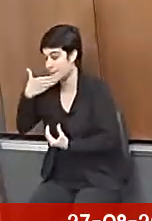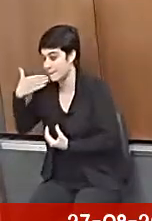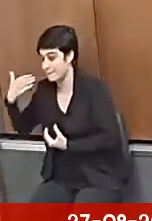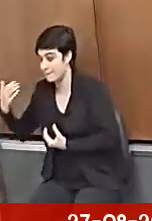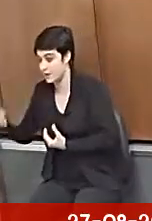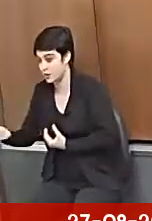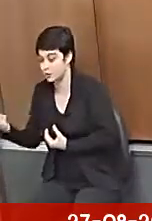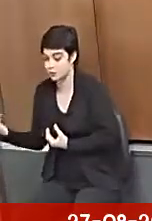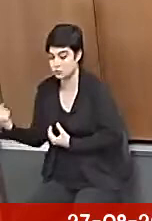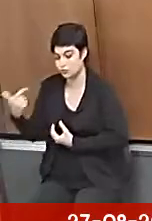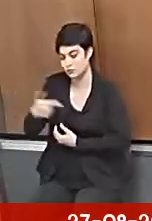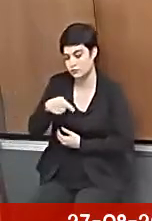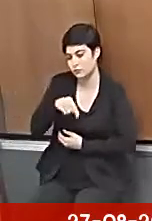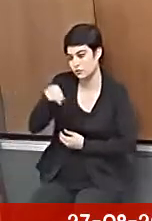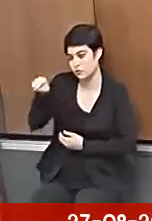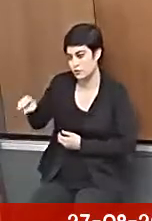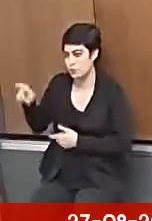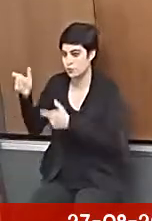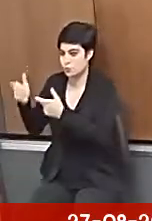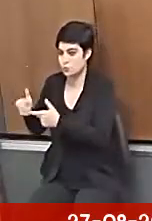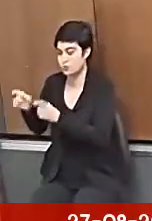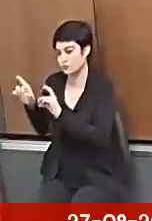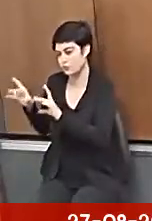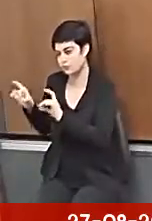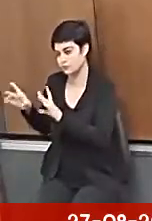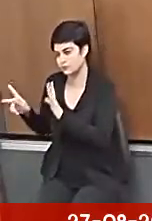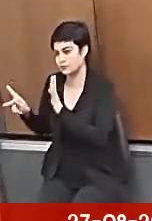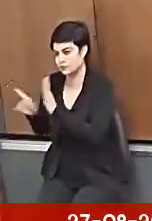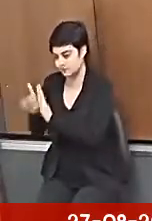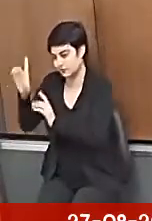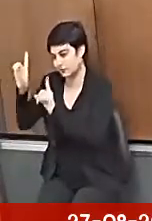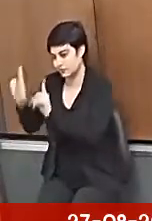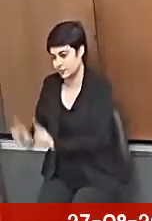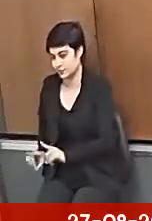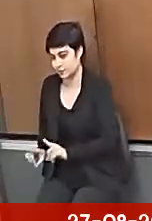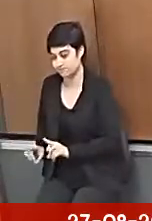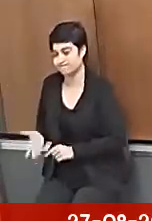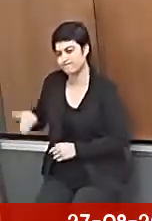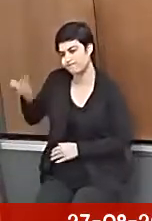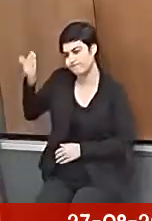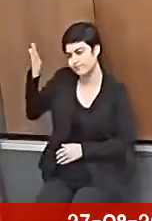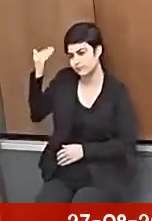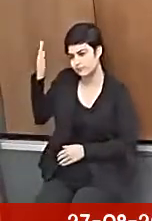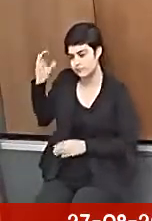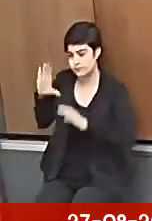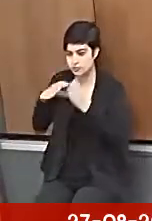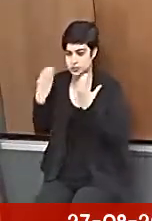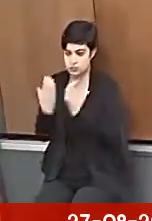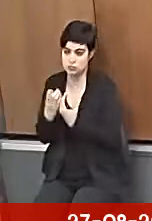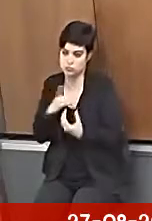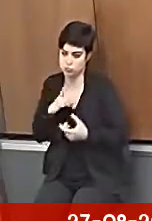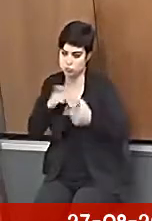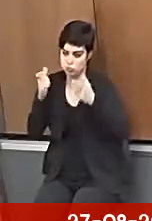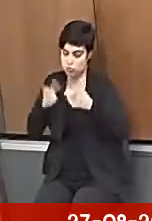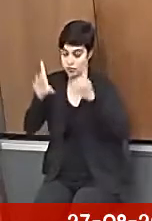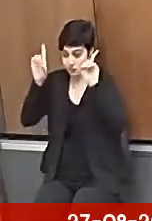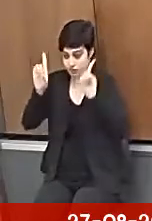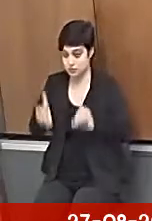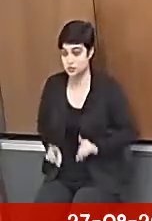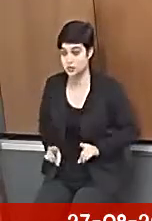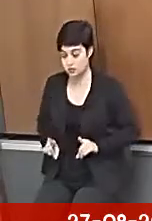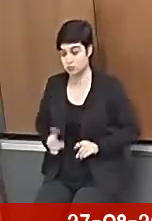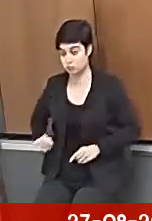só para pessoas com deficiência antigamente o mineirão era assim também net um espaço reservado para pessoas com deficiência e seus